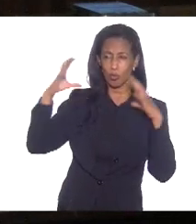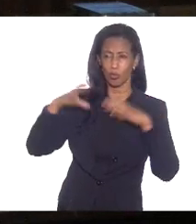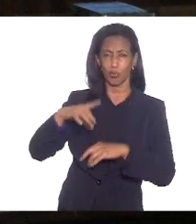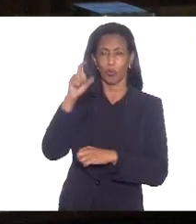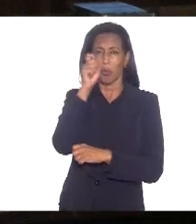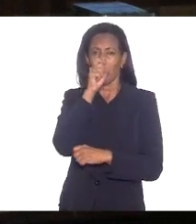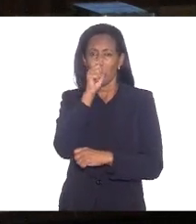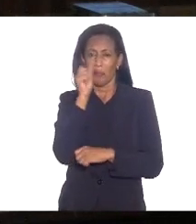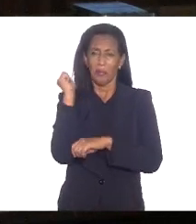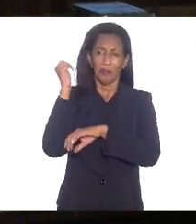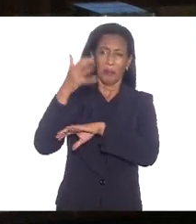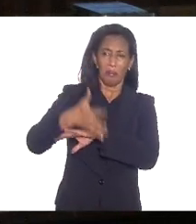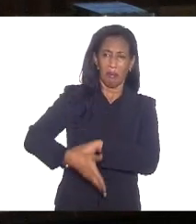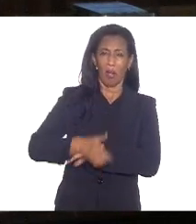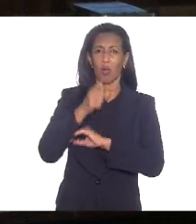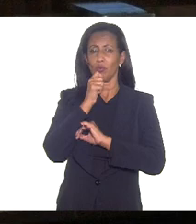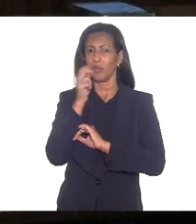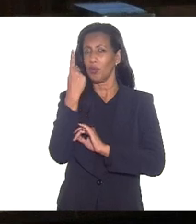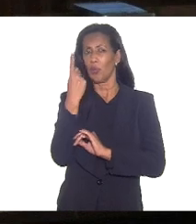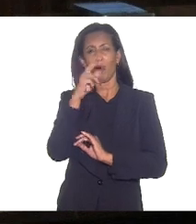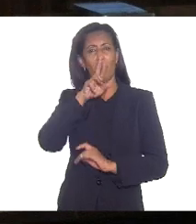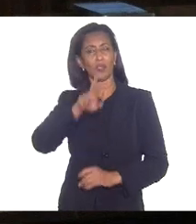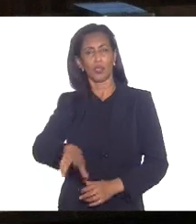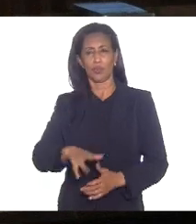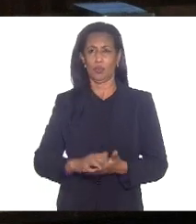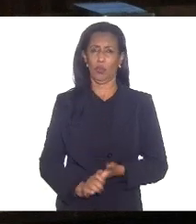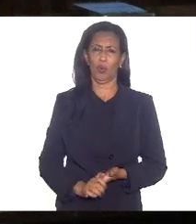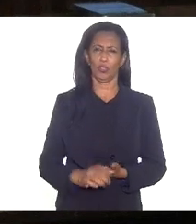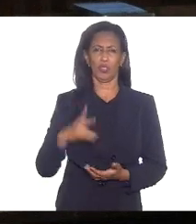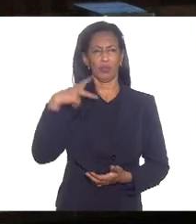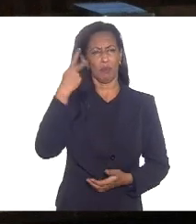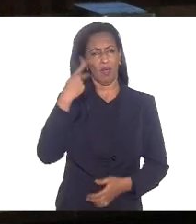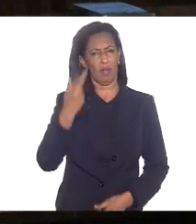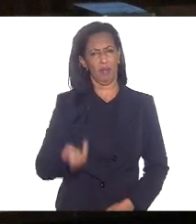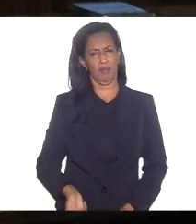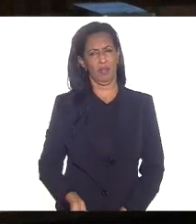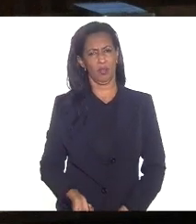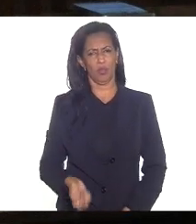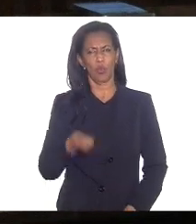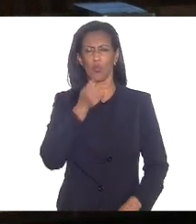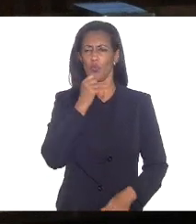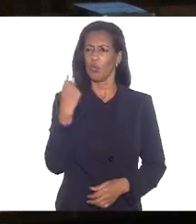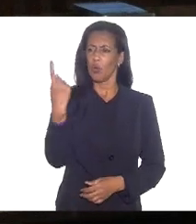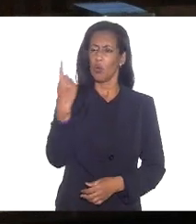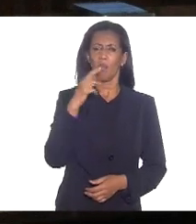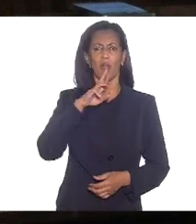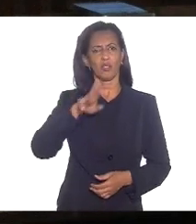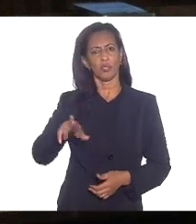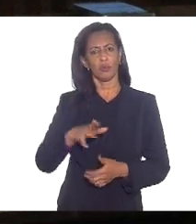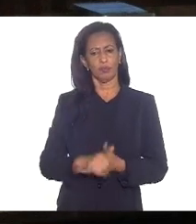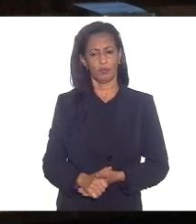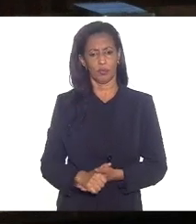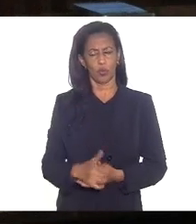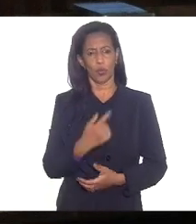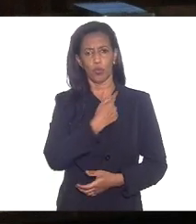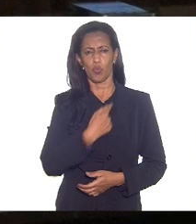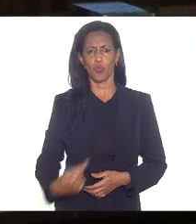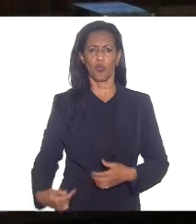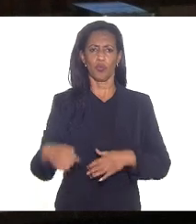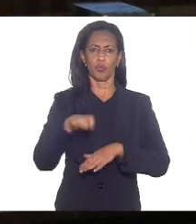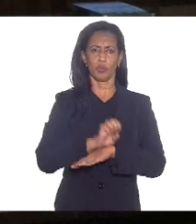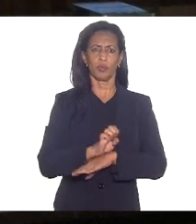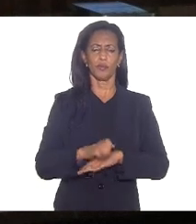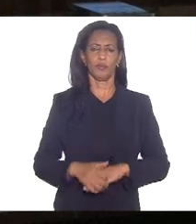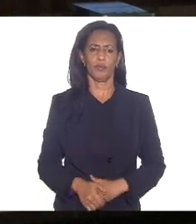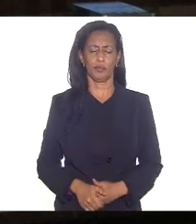no relento, e não tem uma resposta desse parlamento, não tem uma resposta do governo do